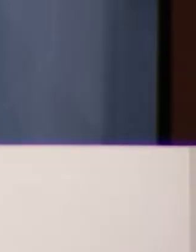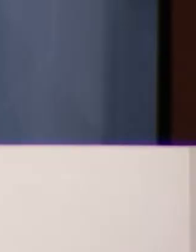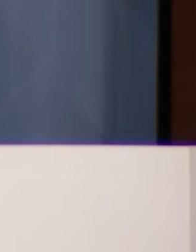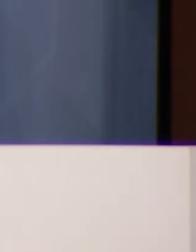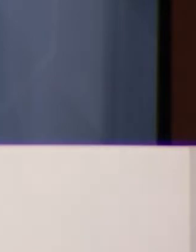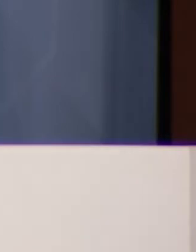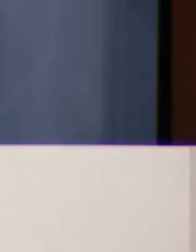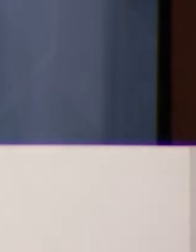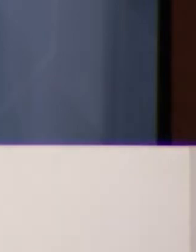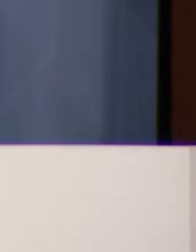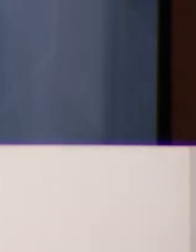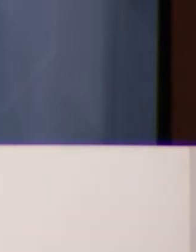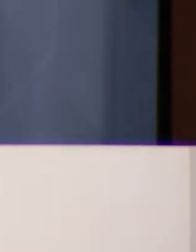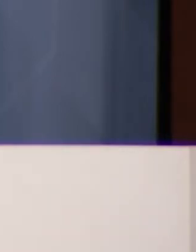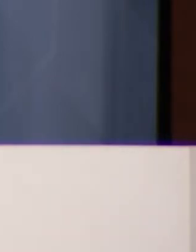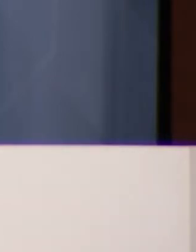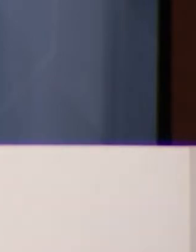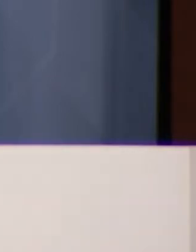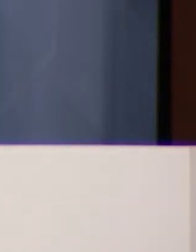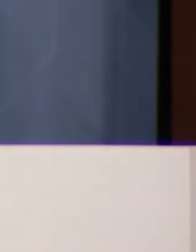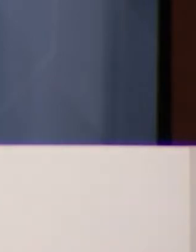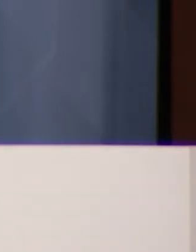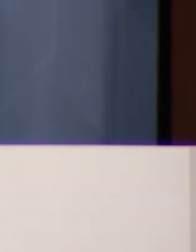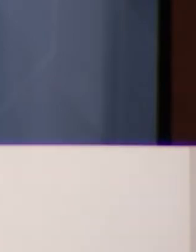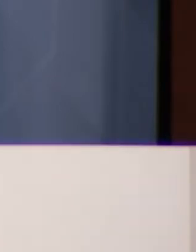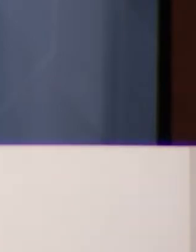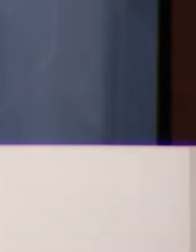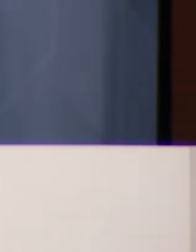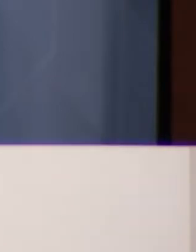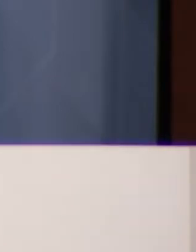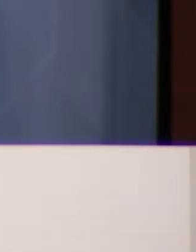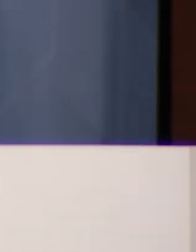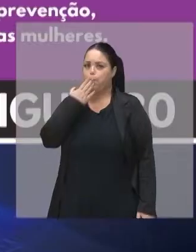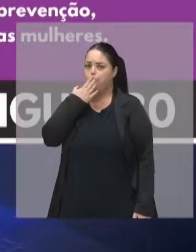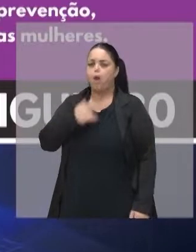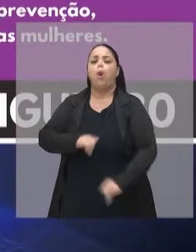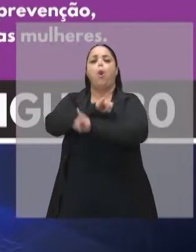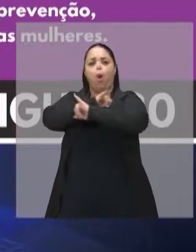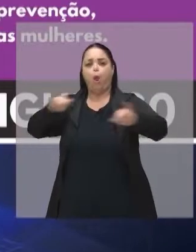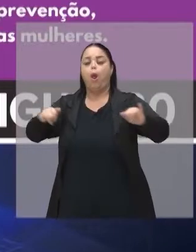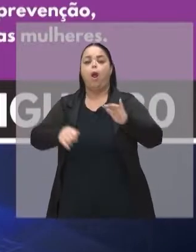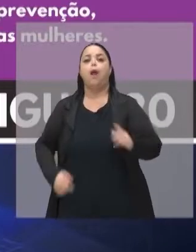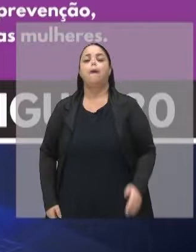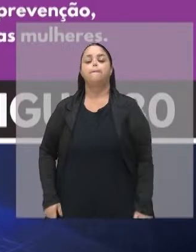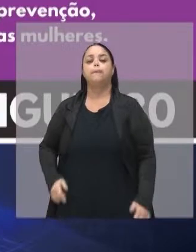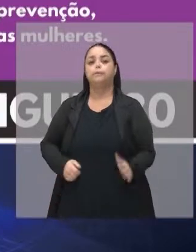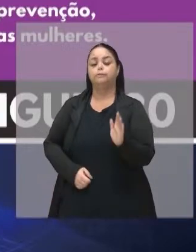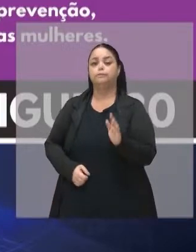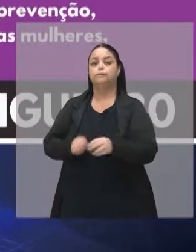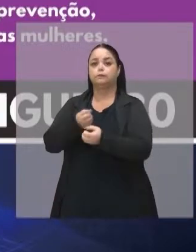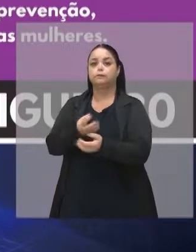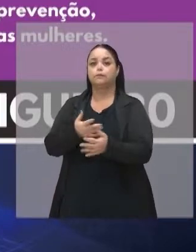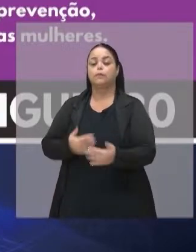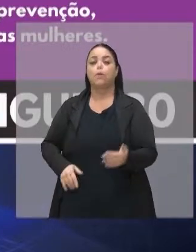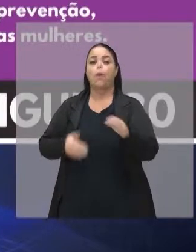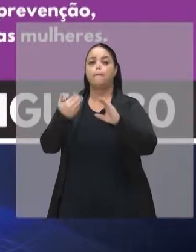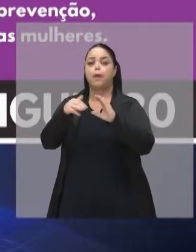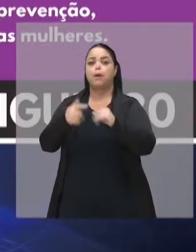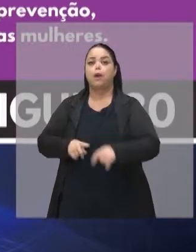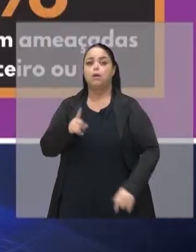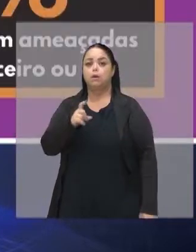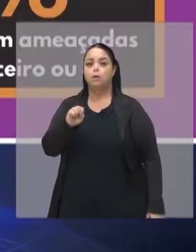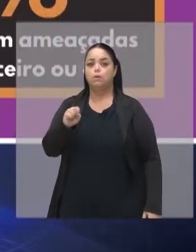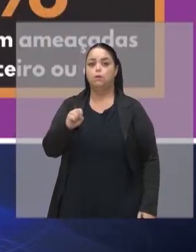Amélia Naomi destacou o dia de ativismo pelo fim da violência contra a mulher e pediu leis mais severas contra os agressores